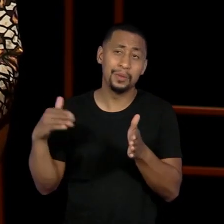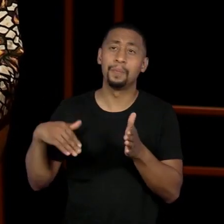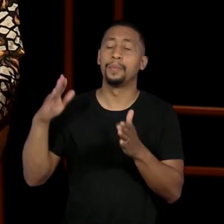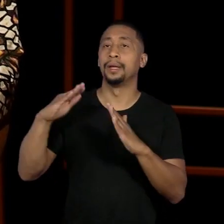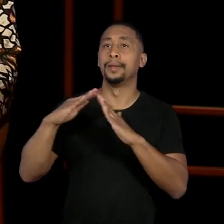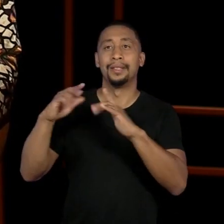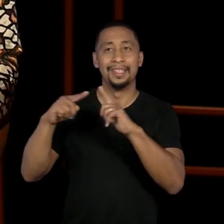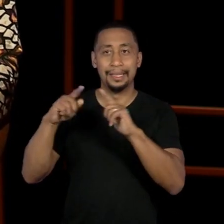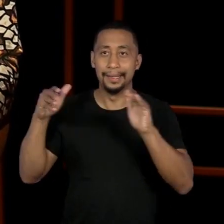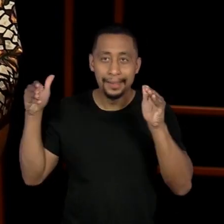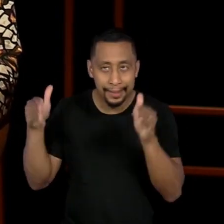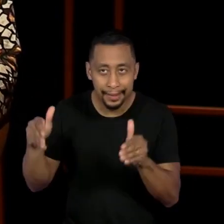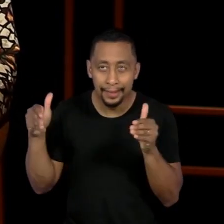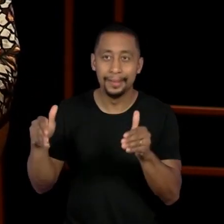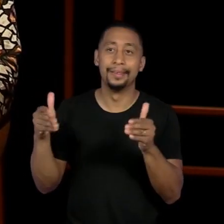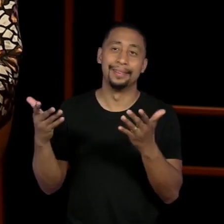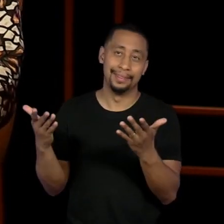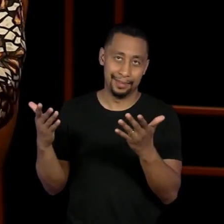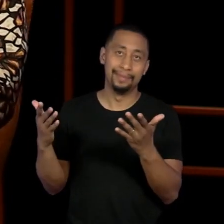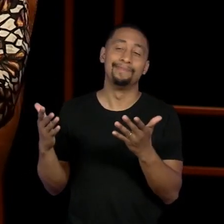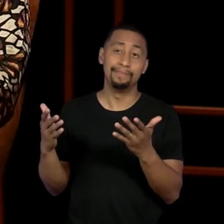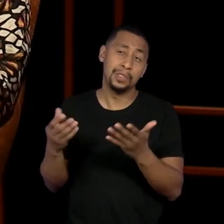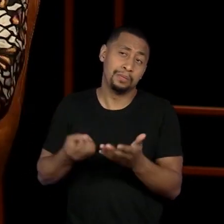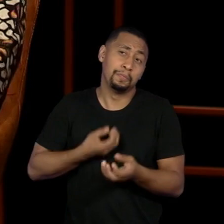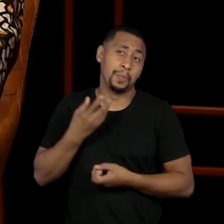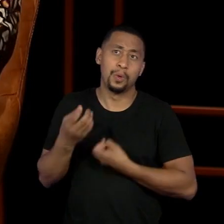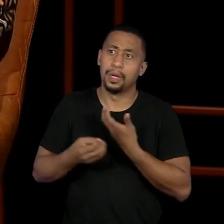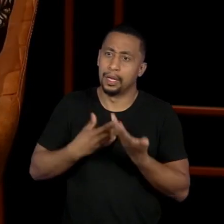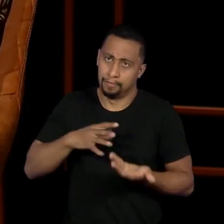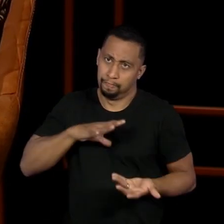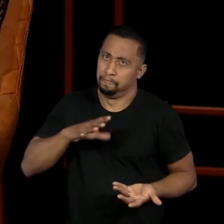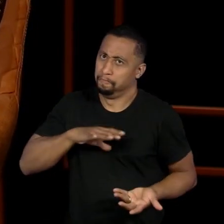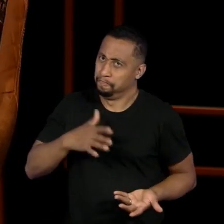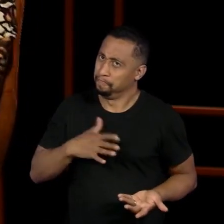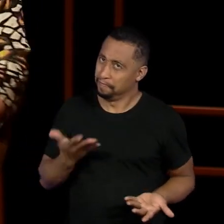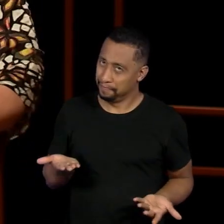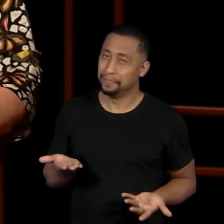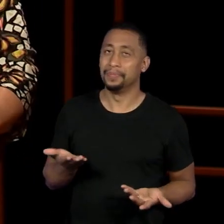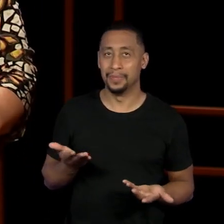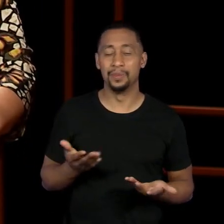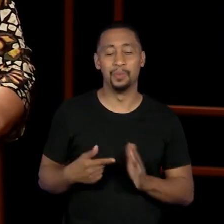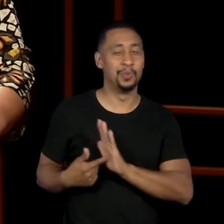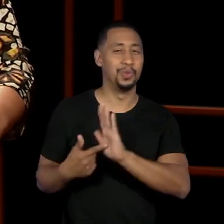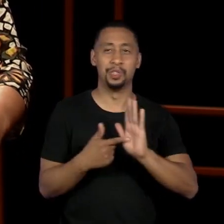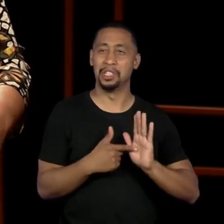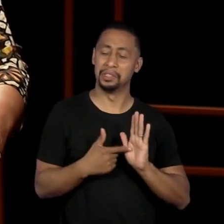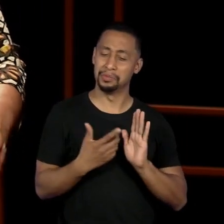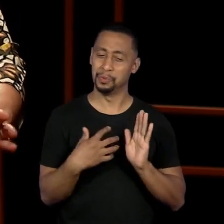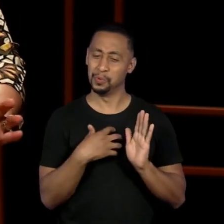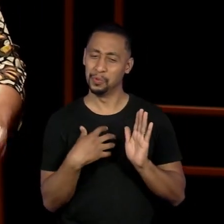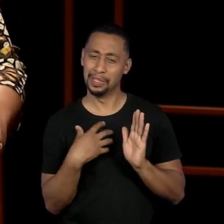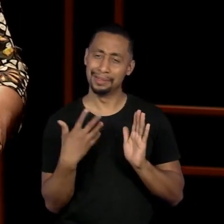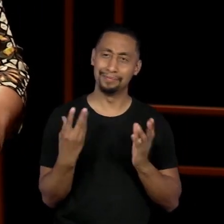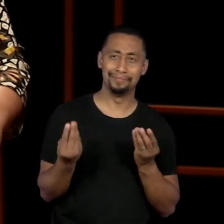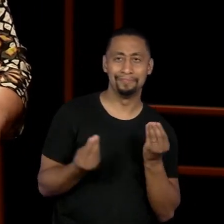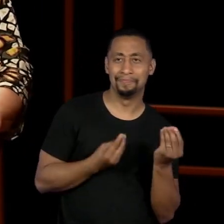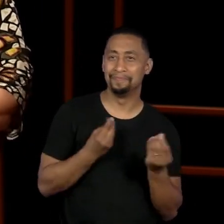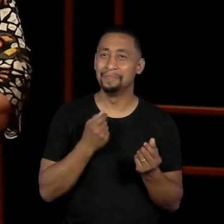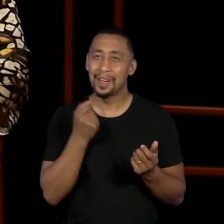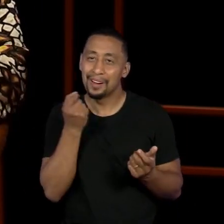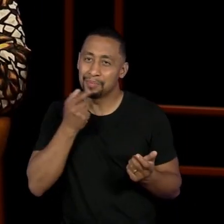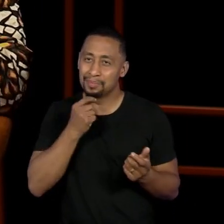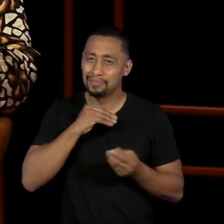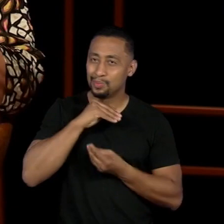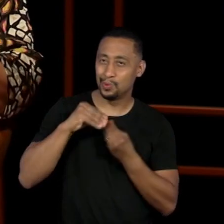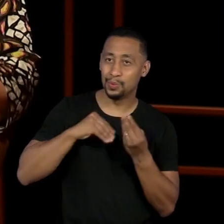moral e dos costumes, e ele era um poeta muito ousado, né, erótico, muito satírico, muito louco, mas era